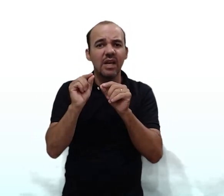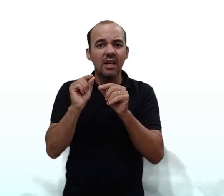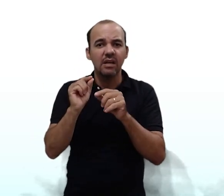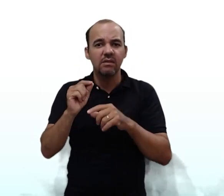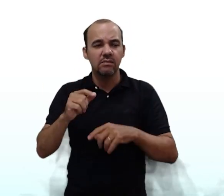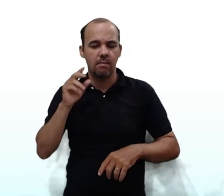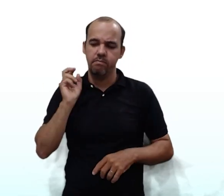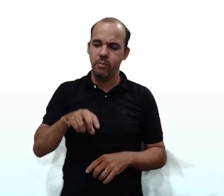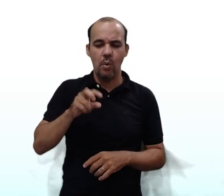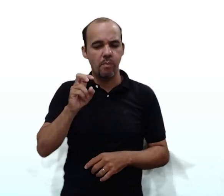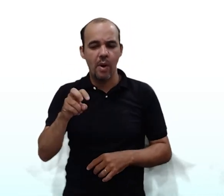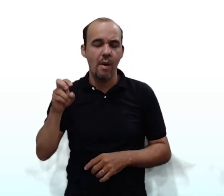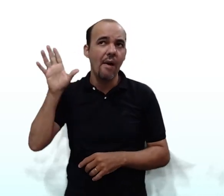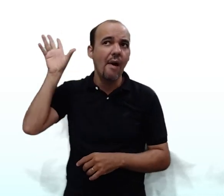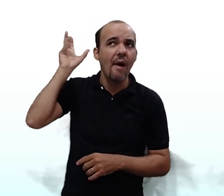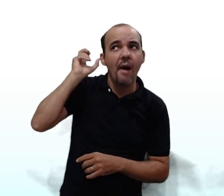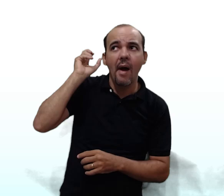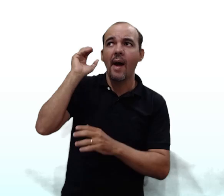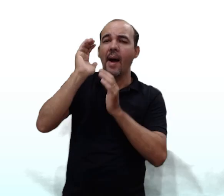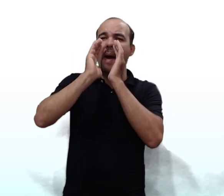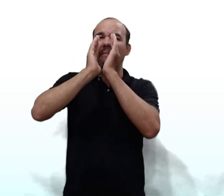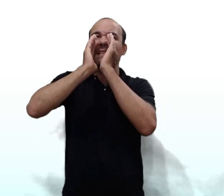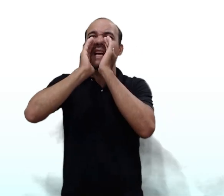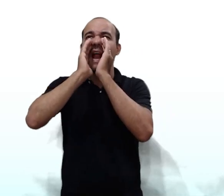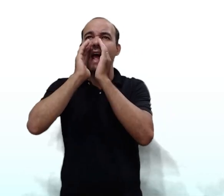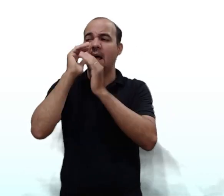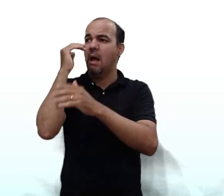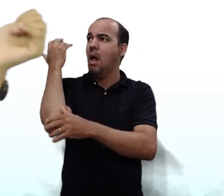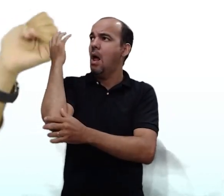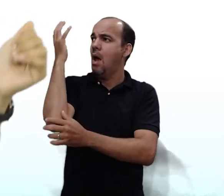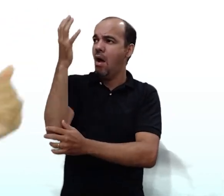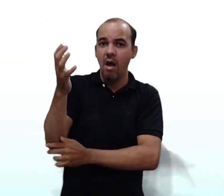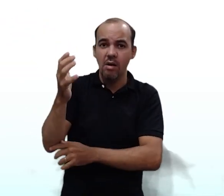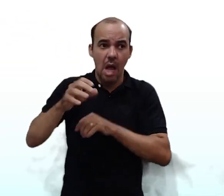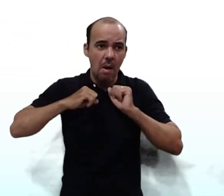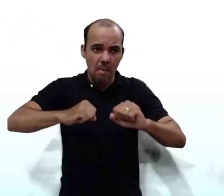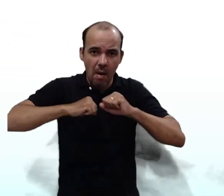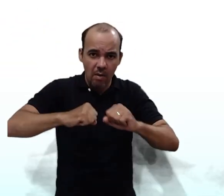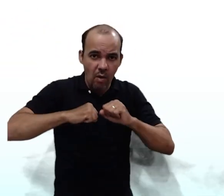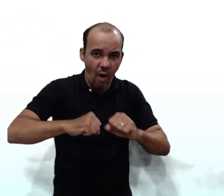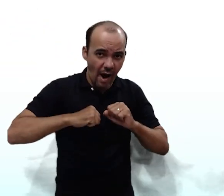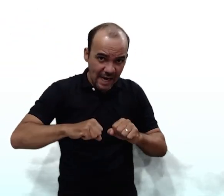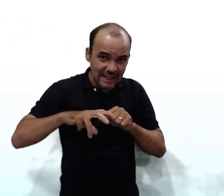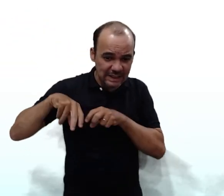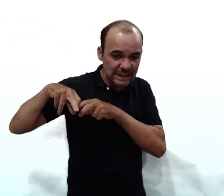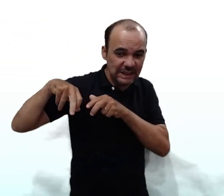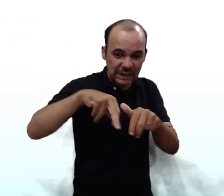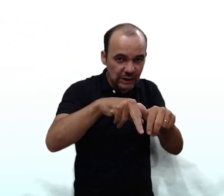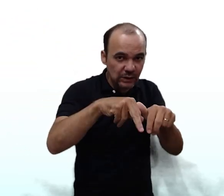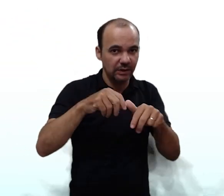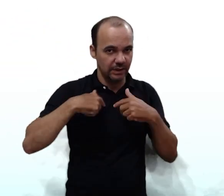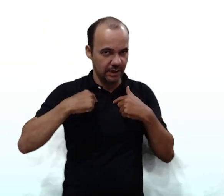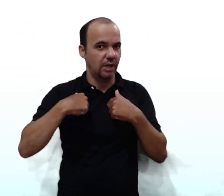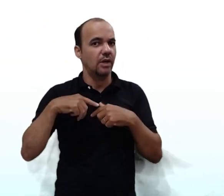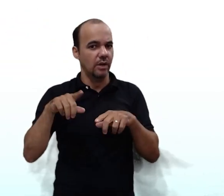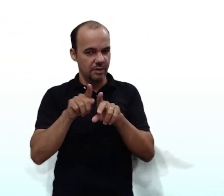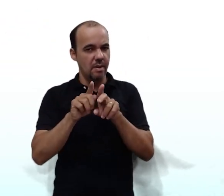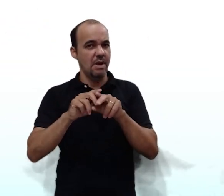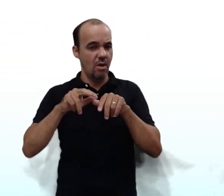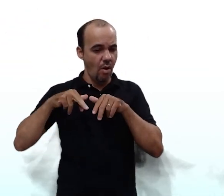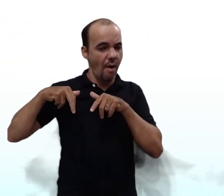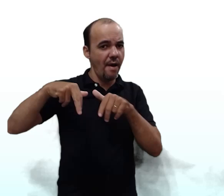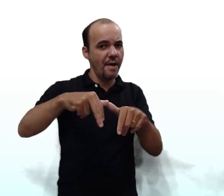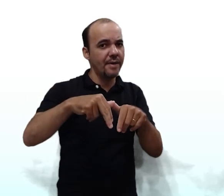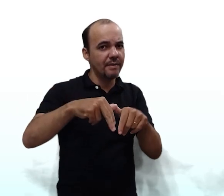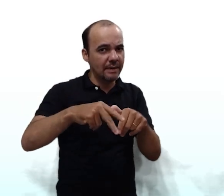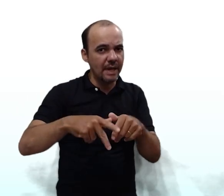você estivesse na floresta e alguém gritasse madeira? Você sairia correndo junto comigo? Eu sairia, eu não ficaria não. Então, ora,